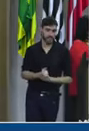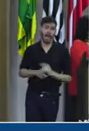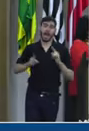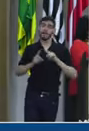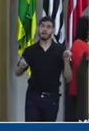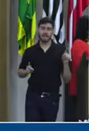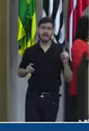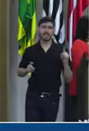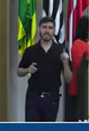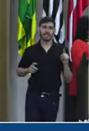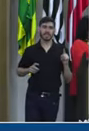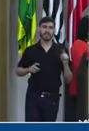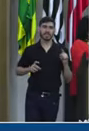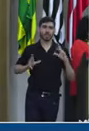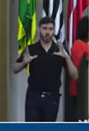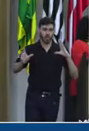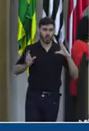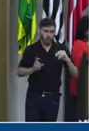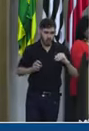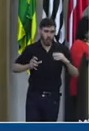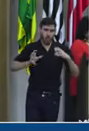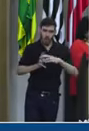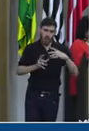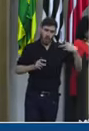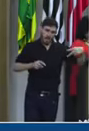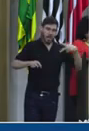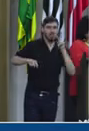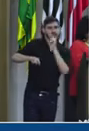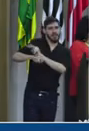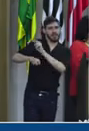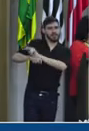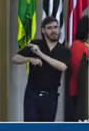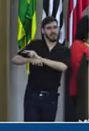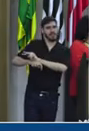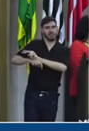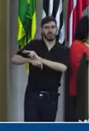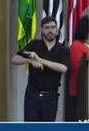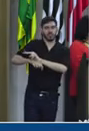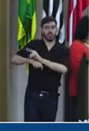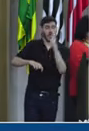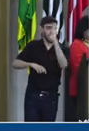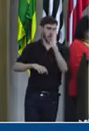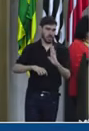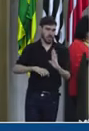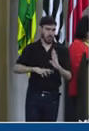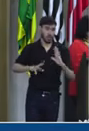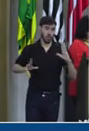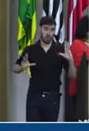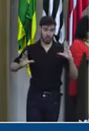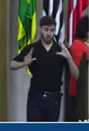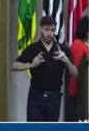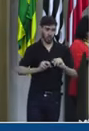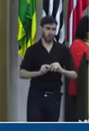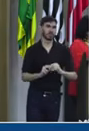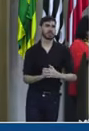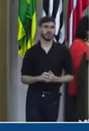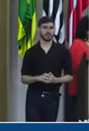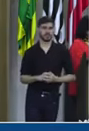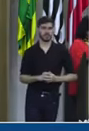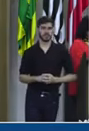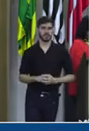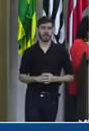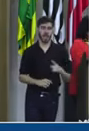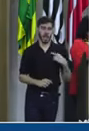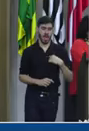Mas que todos os Amalés sejam protegidos nessa cidade, nesse país. Todos eles. Eu só